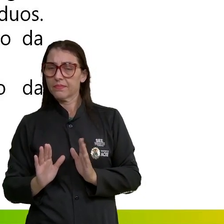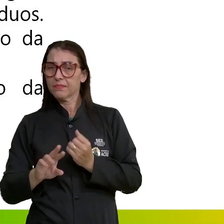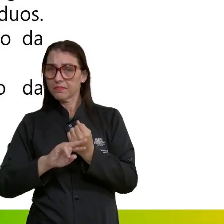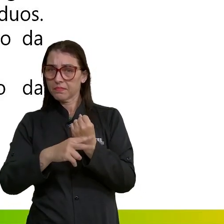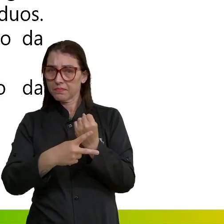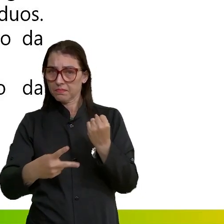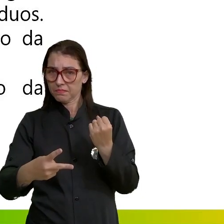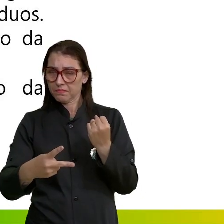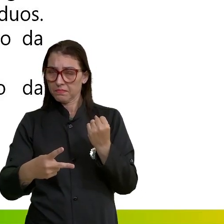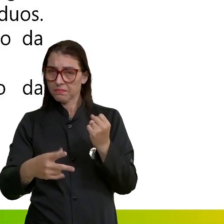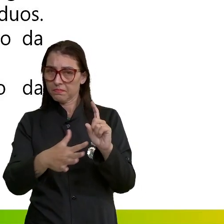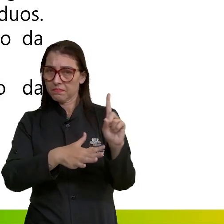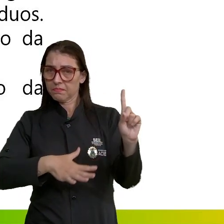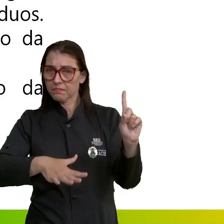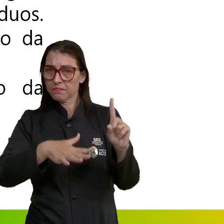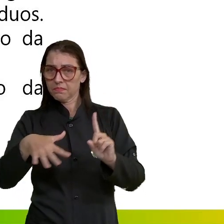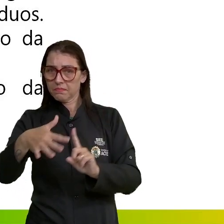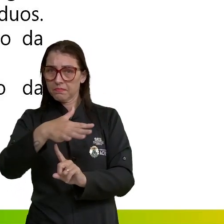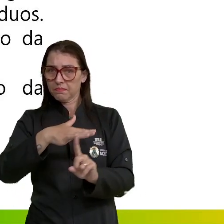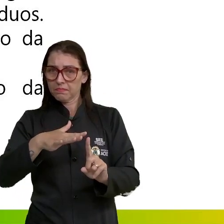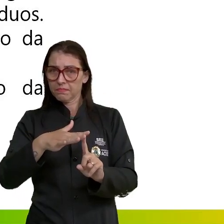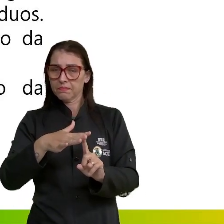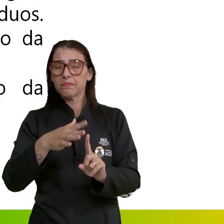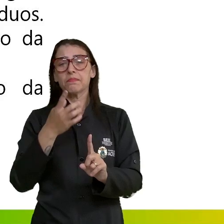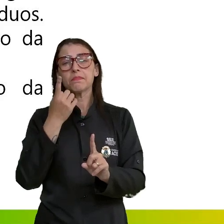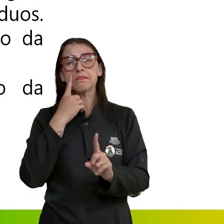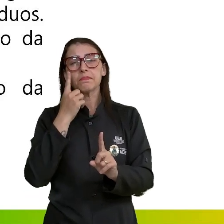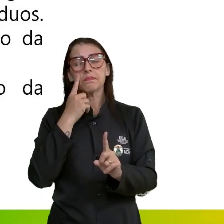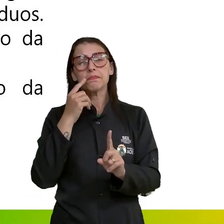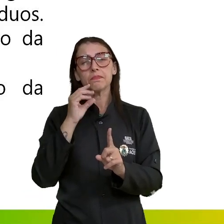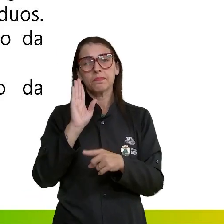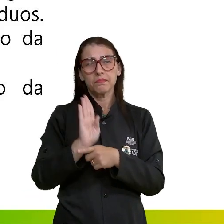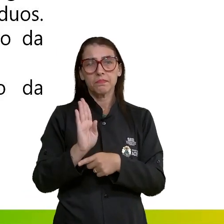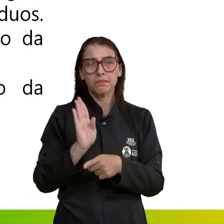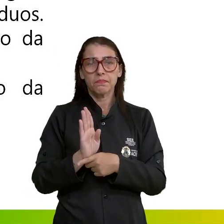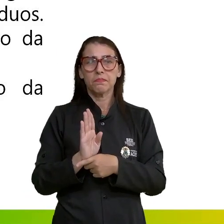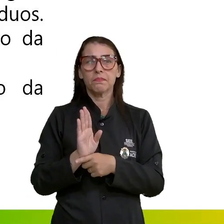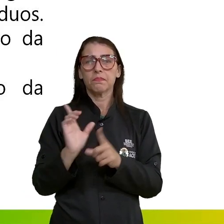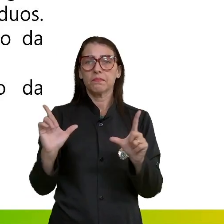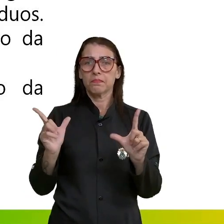consequência socioambiental? Vamos para a alternativa B: